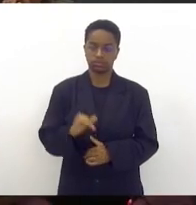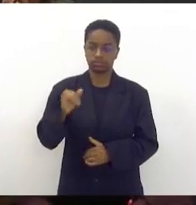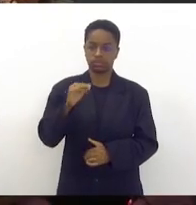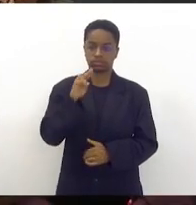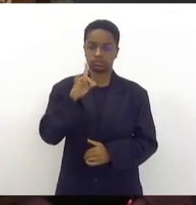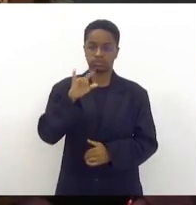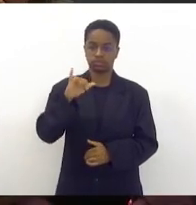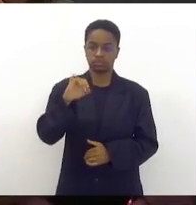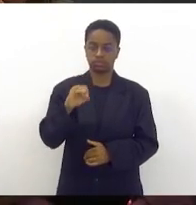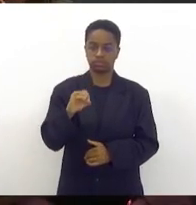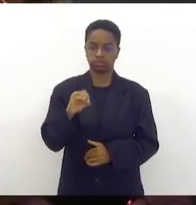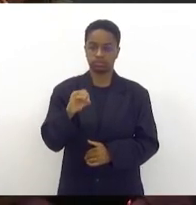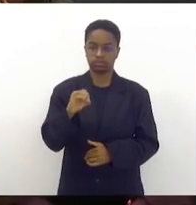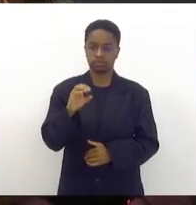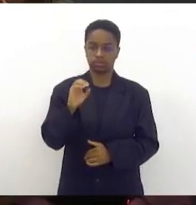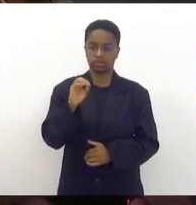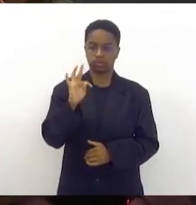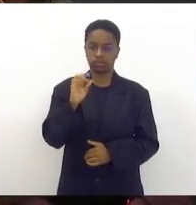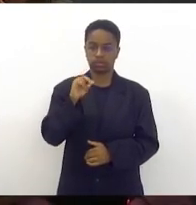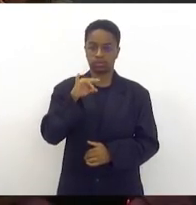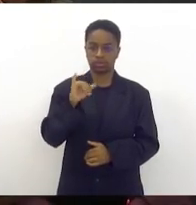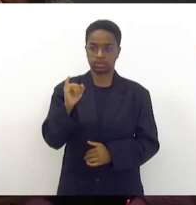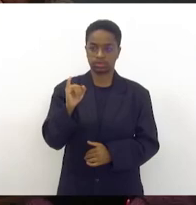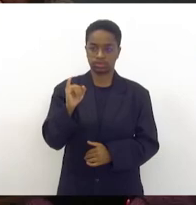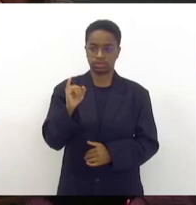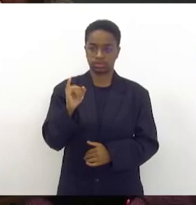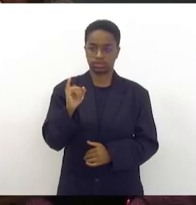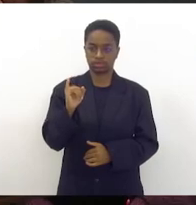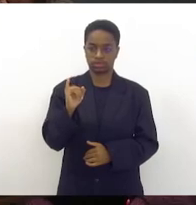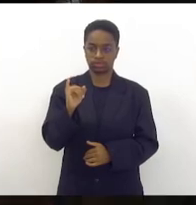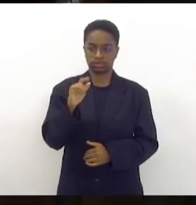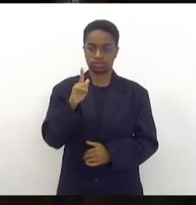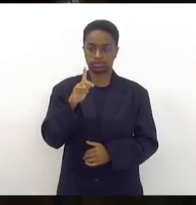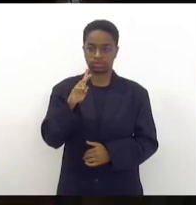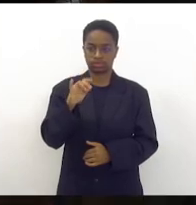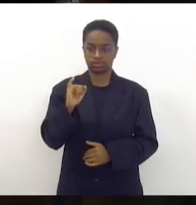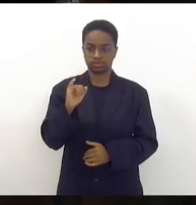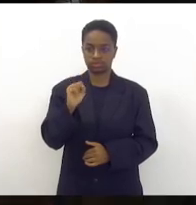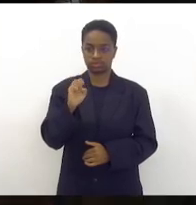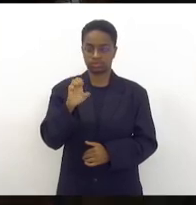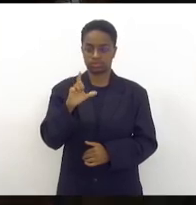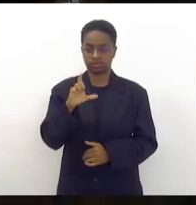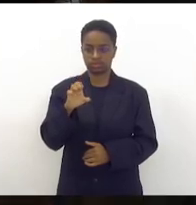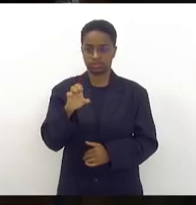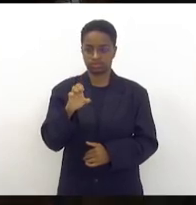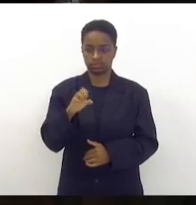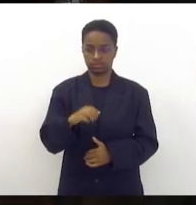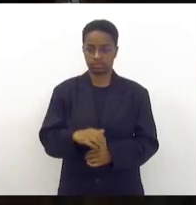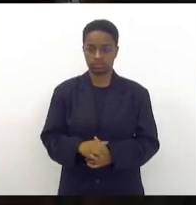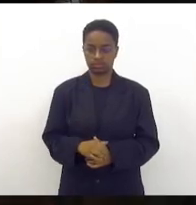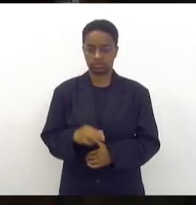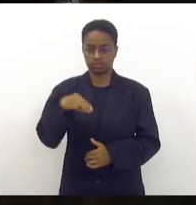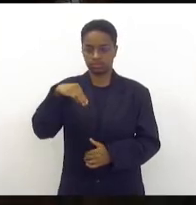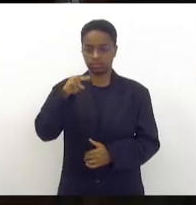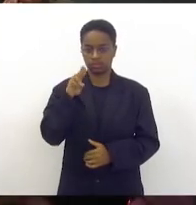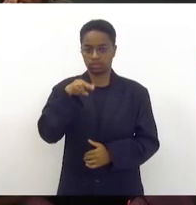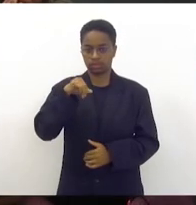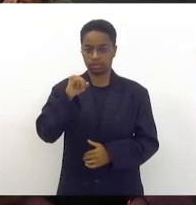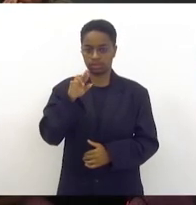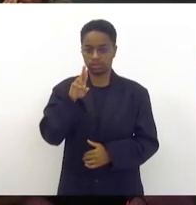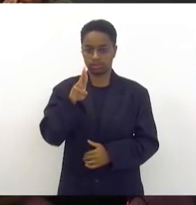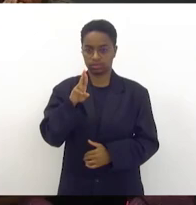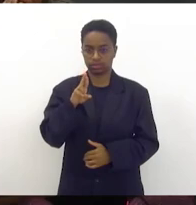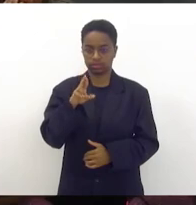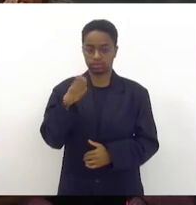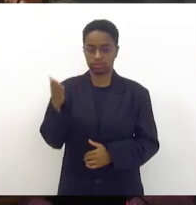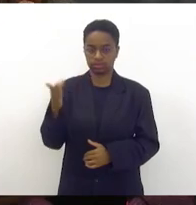Rocha. Antônio de Paula. Gisele Monteiro. Muni Neto. Nosso